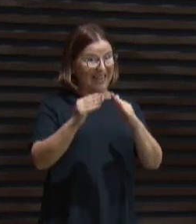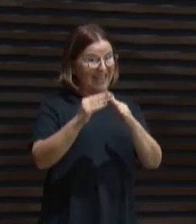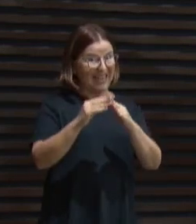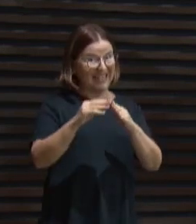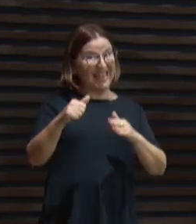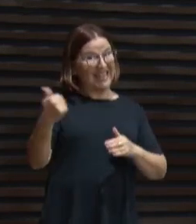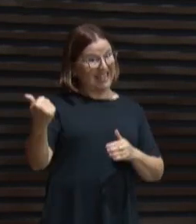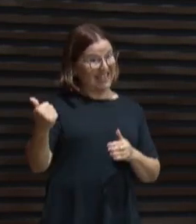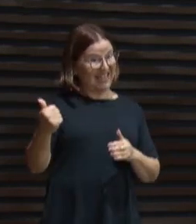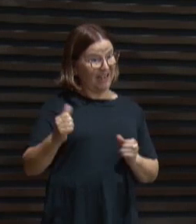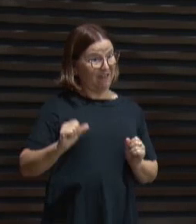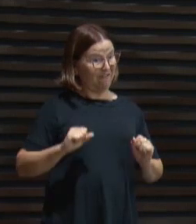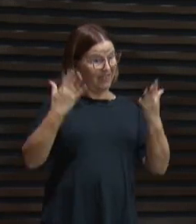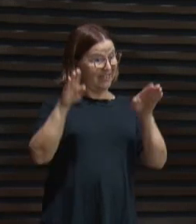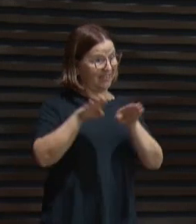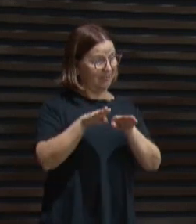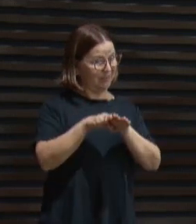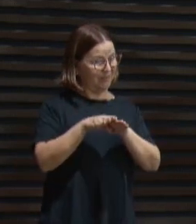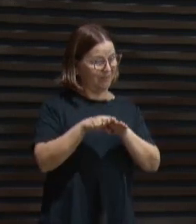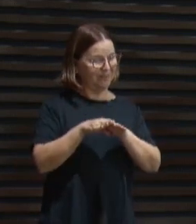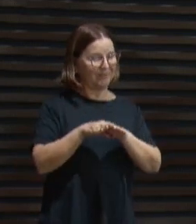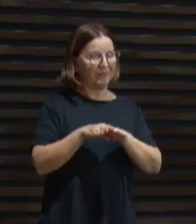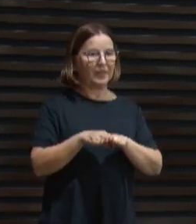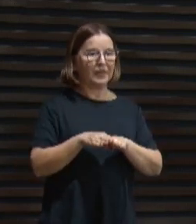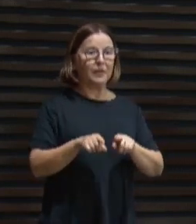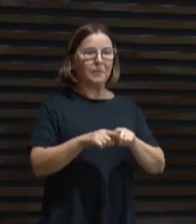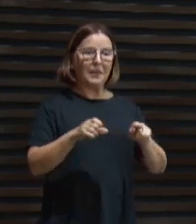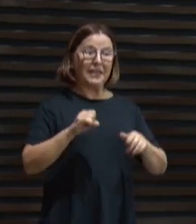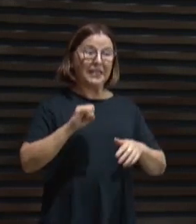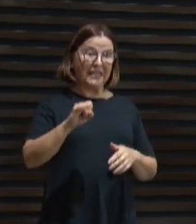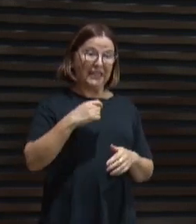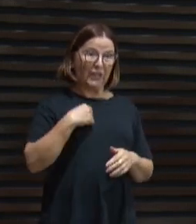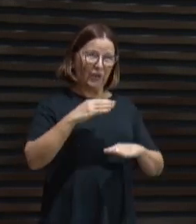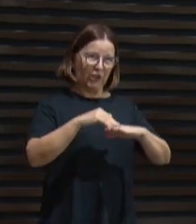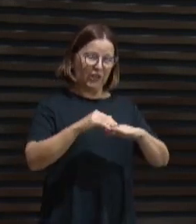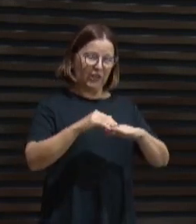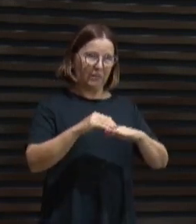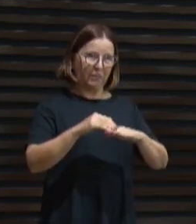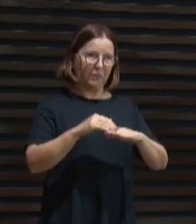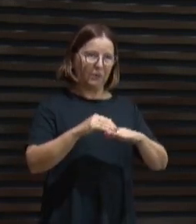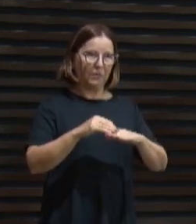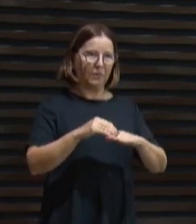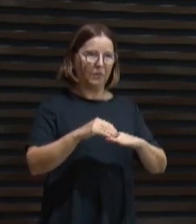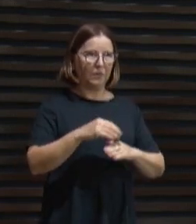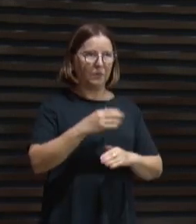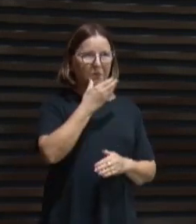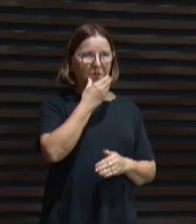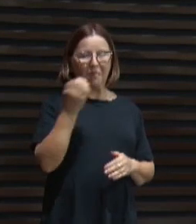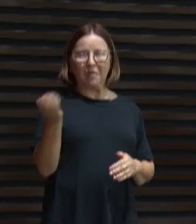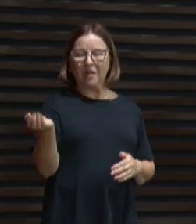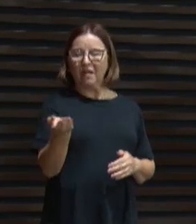Mas quando eu convido o mendigo, que não pode me dar